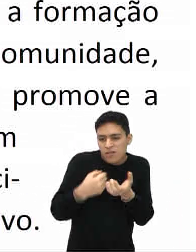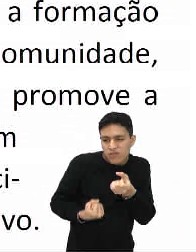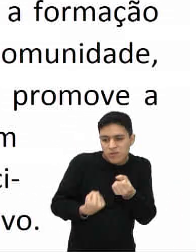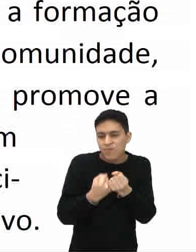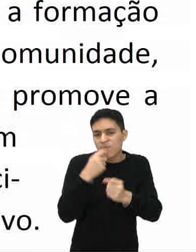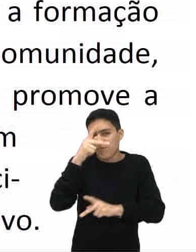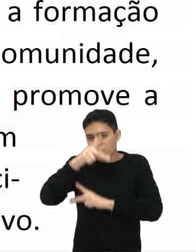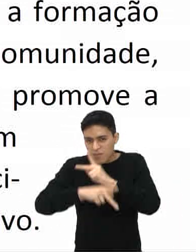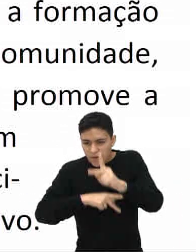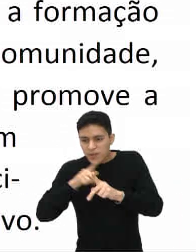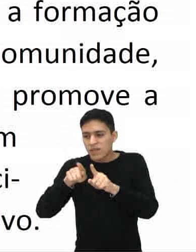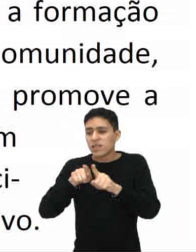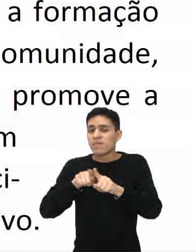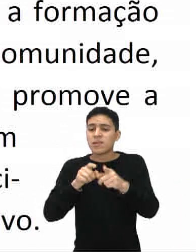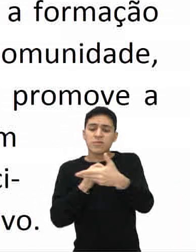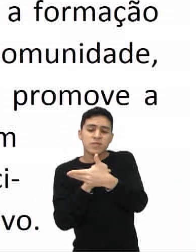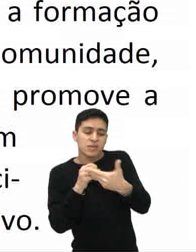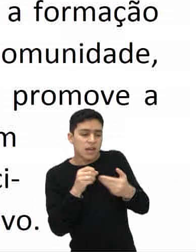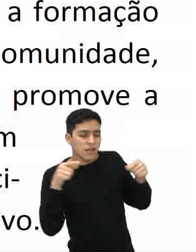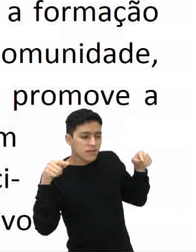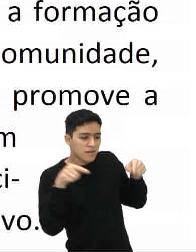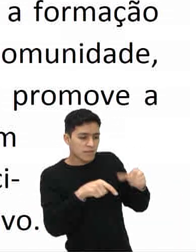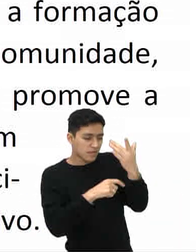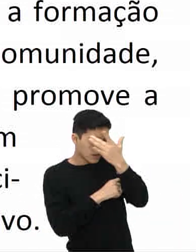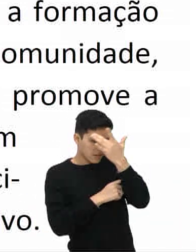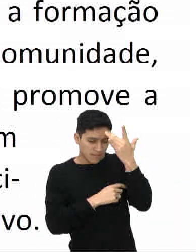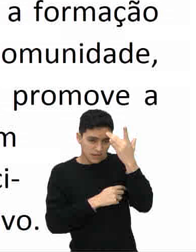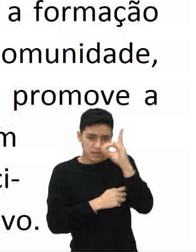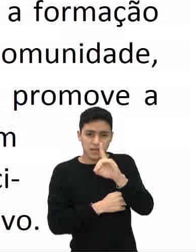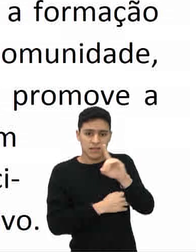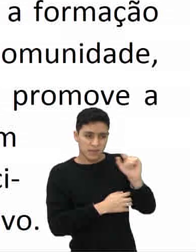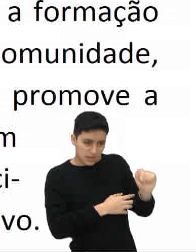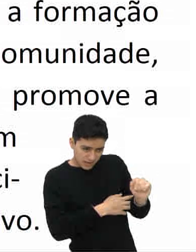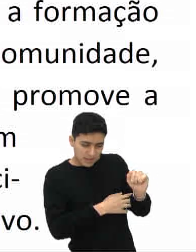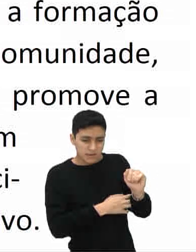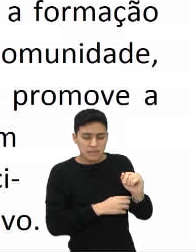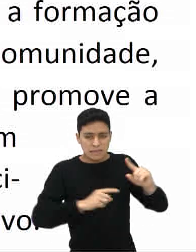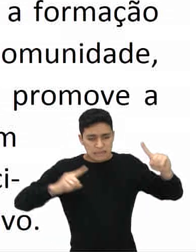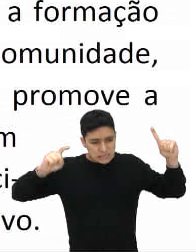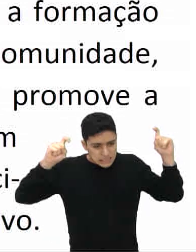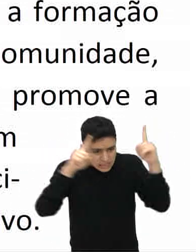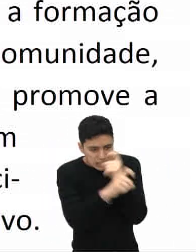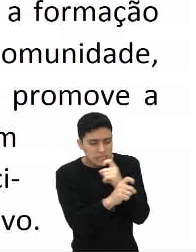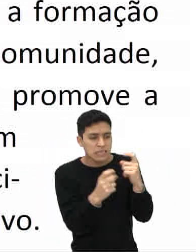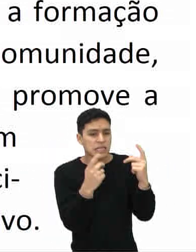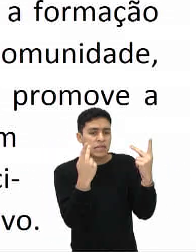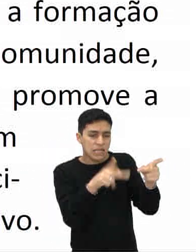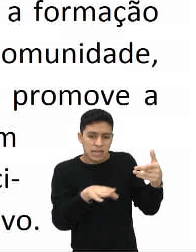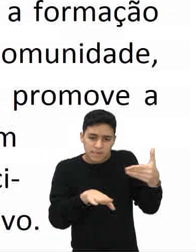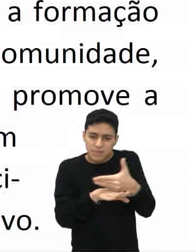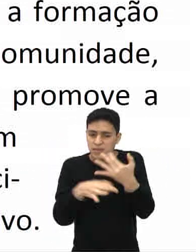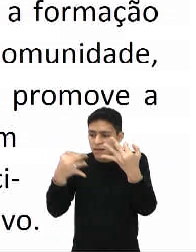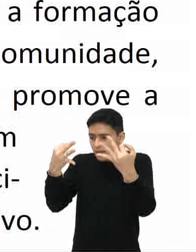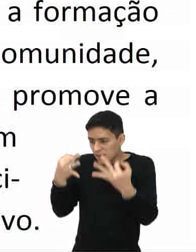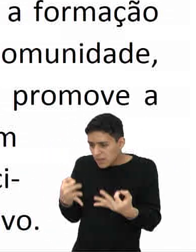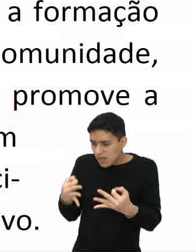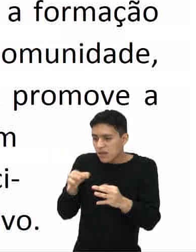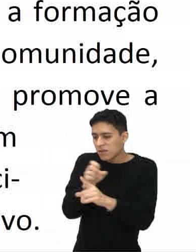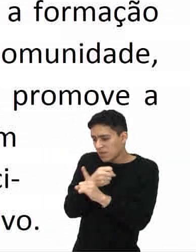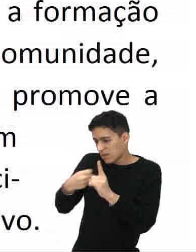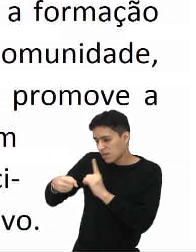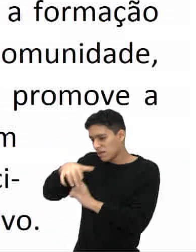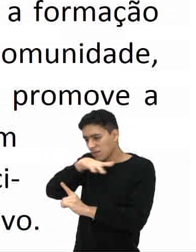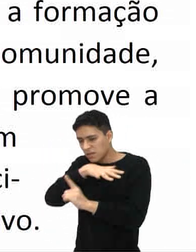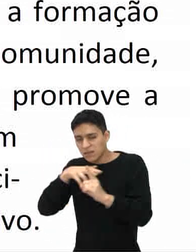da população e do Estado para com esse deficiente auditivo, dificultando a sua participação plena no corpo